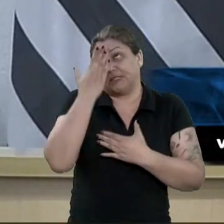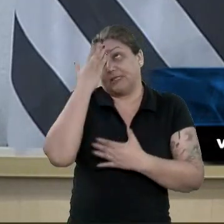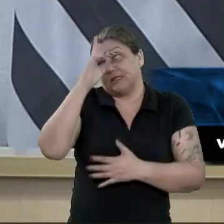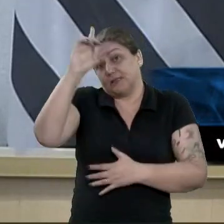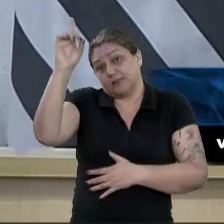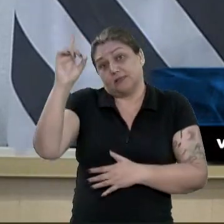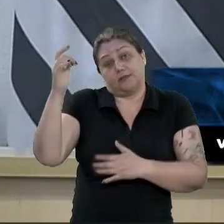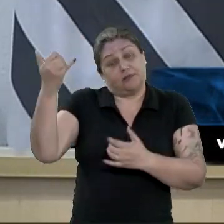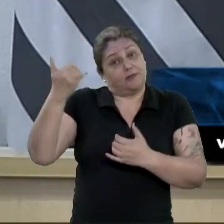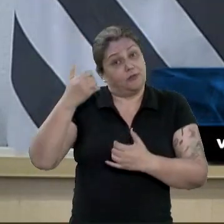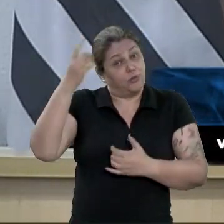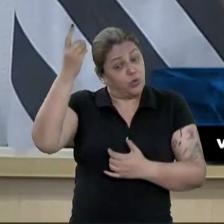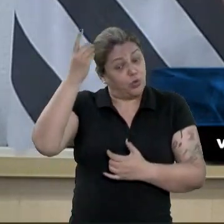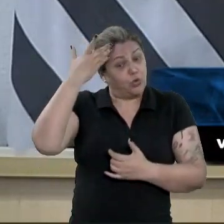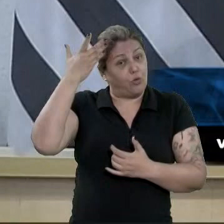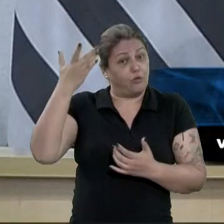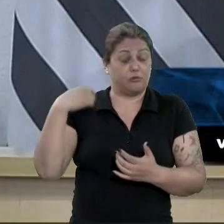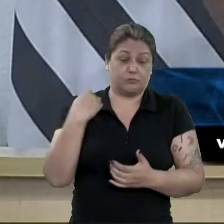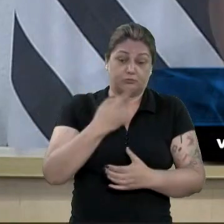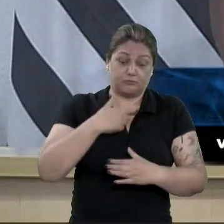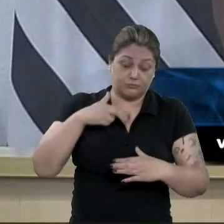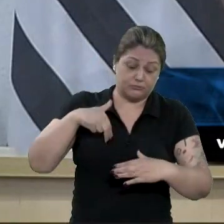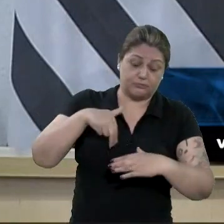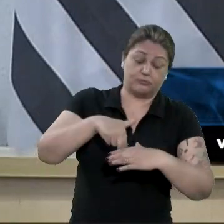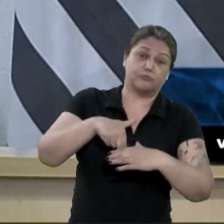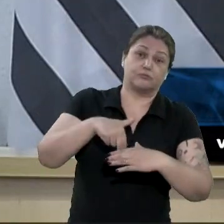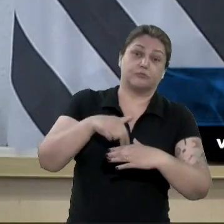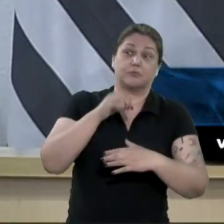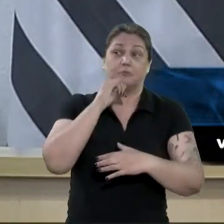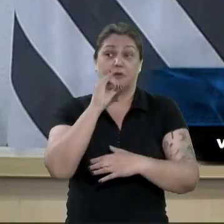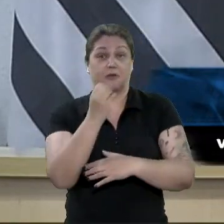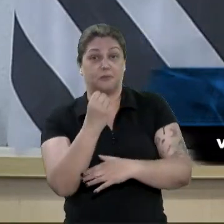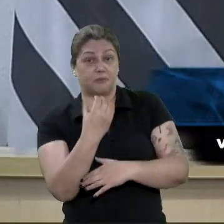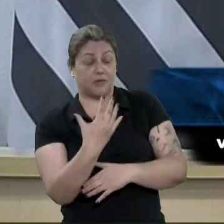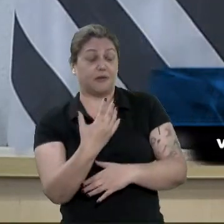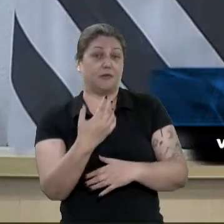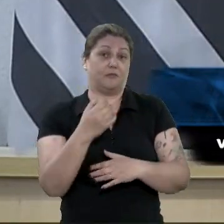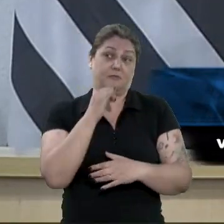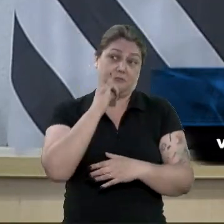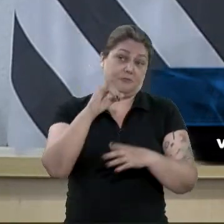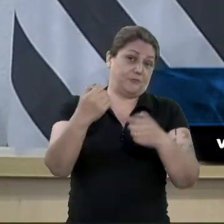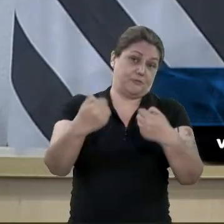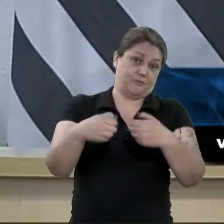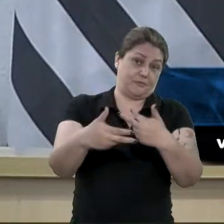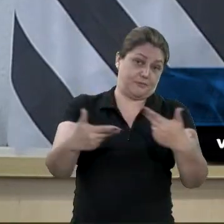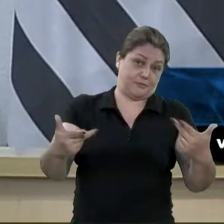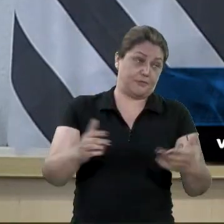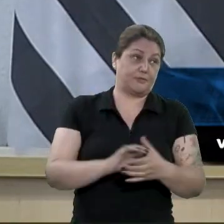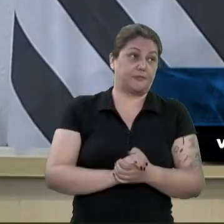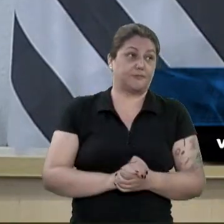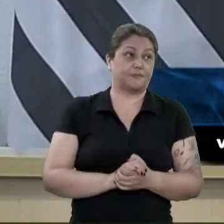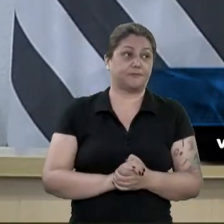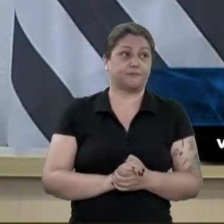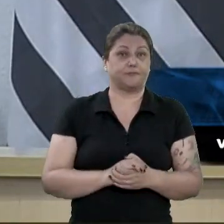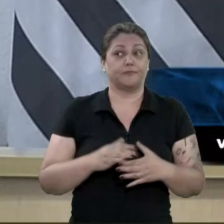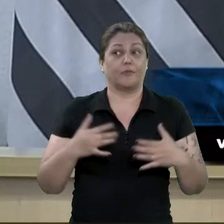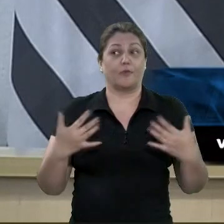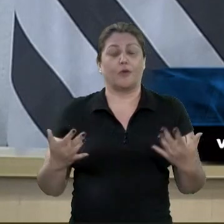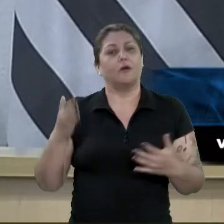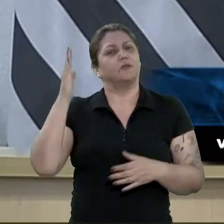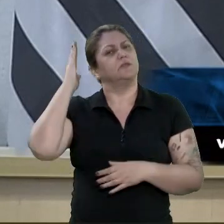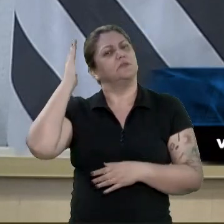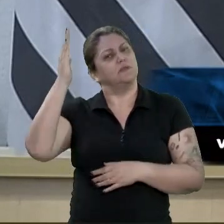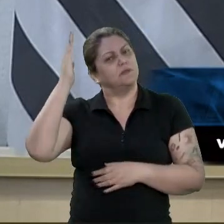na cidade. Ele aproveitou a participação da prefeita em exercício, Adriana Mussi, para fazer essa cobrança na sessão do dia 11. Nossa Taubaté,